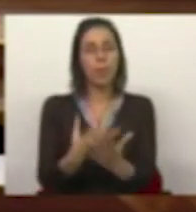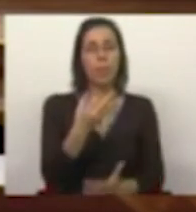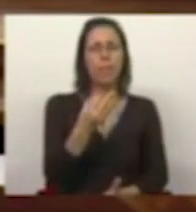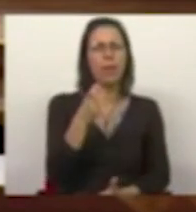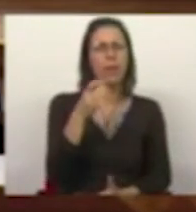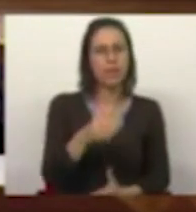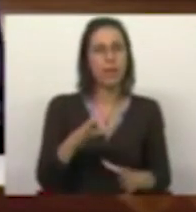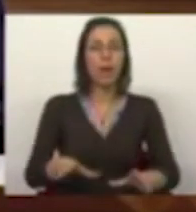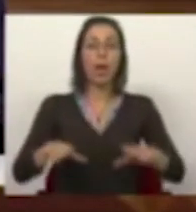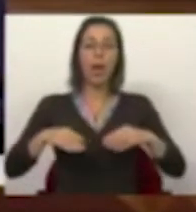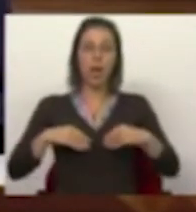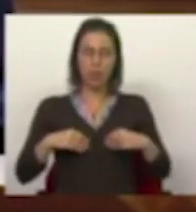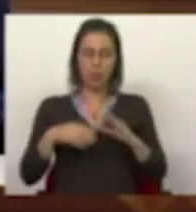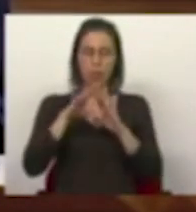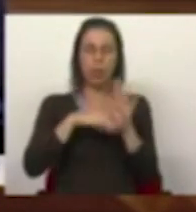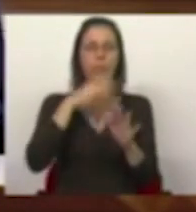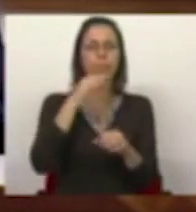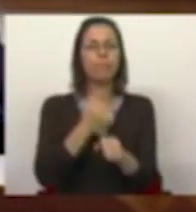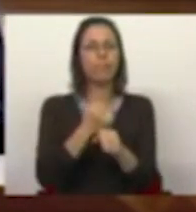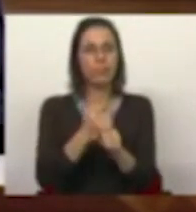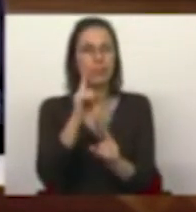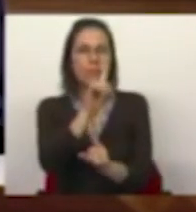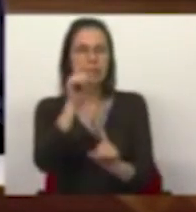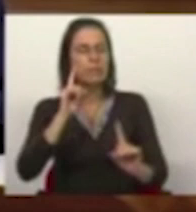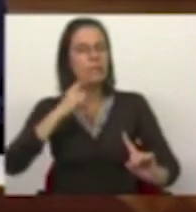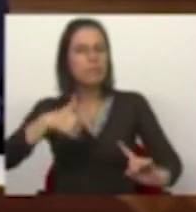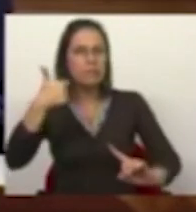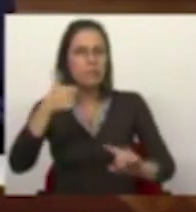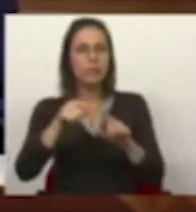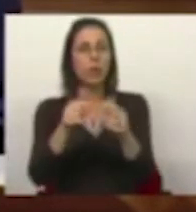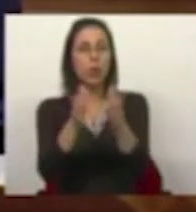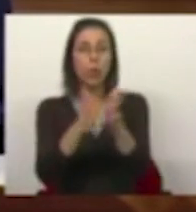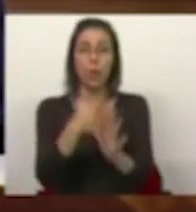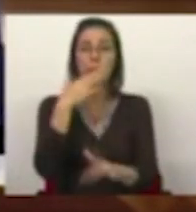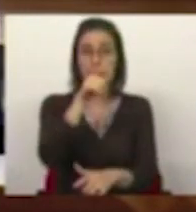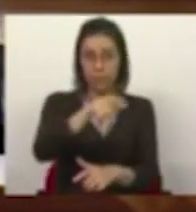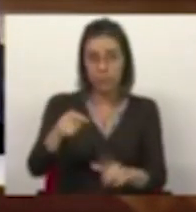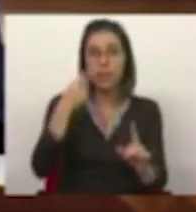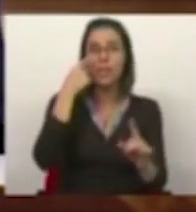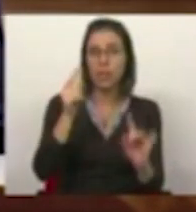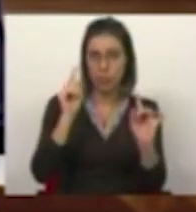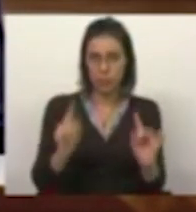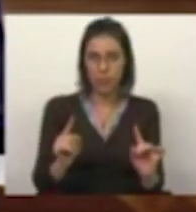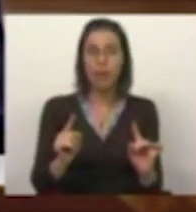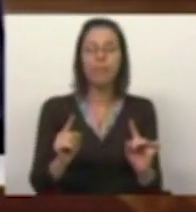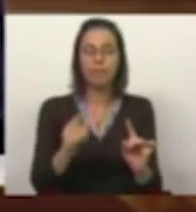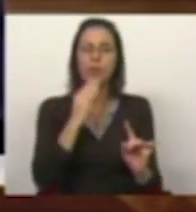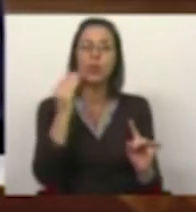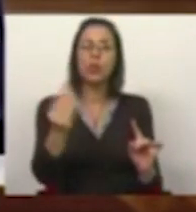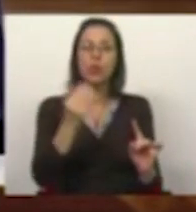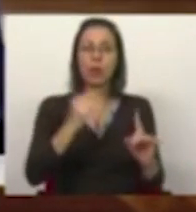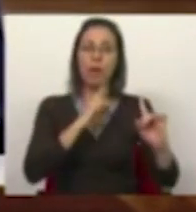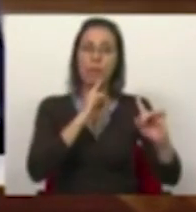PCP, assumindo o combate à precariedade laboral como uma questão decisiva para todos os trabalhadores, em particular para as